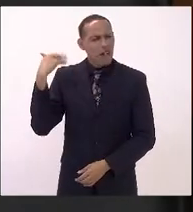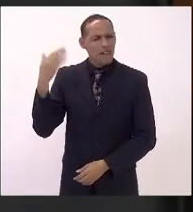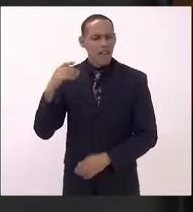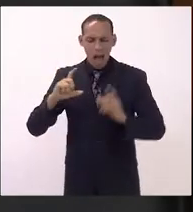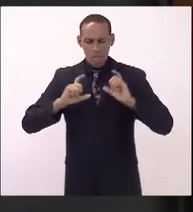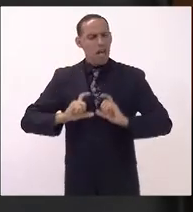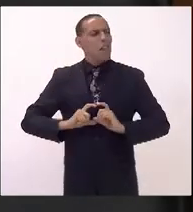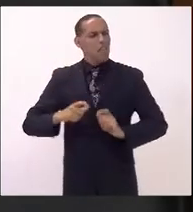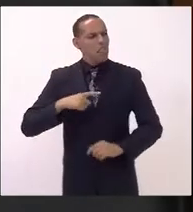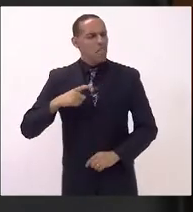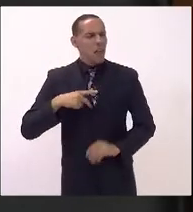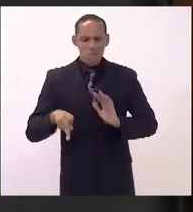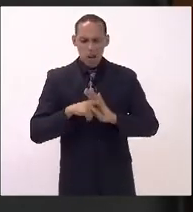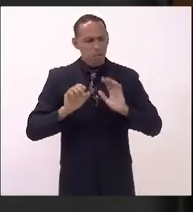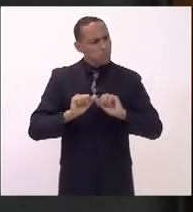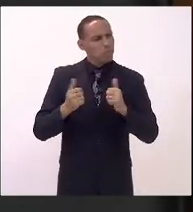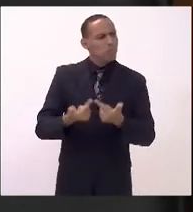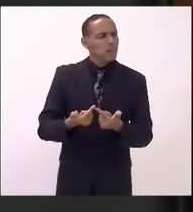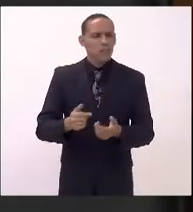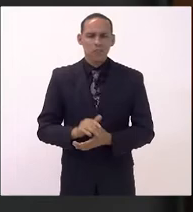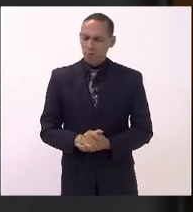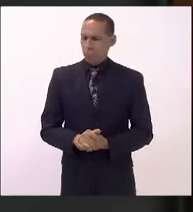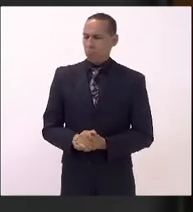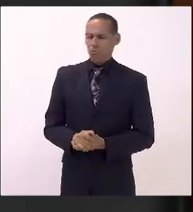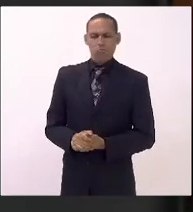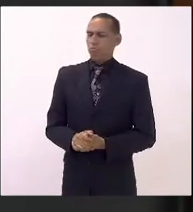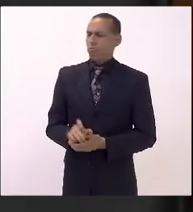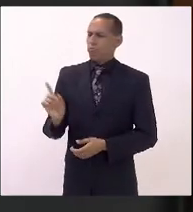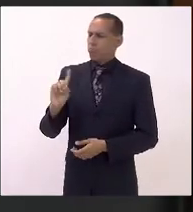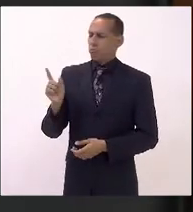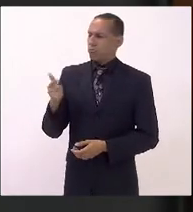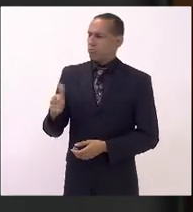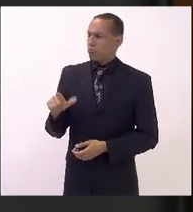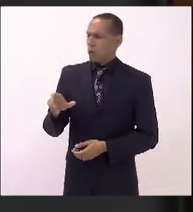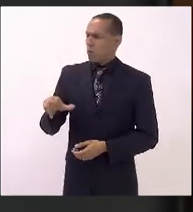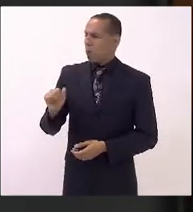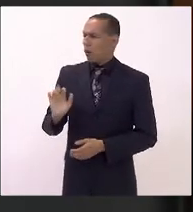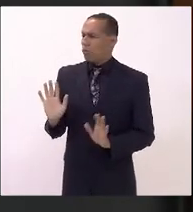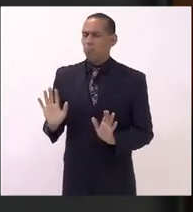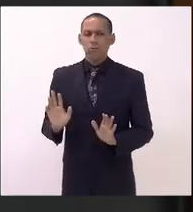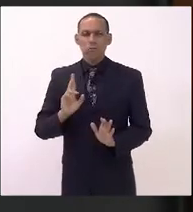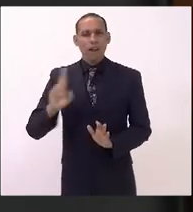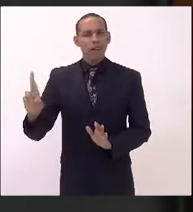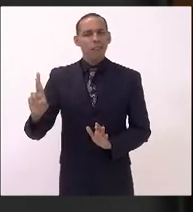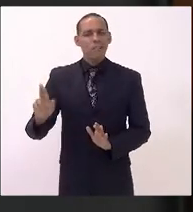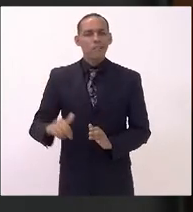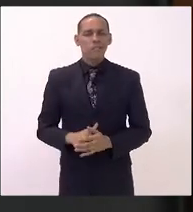medalha da Assembleia. Eu disse: não, nunca tive medalha da Assembleia.